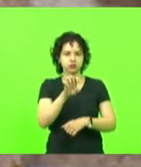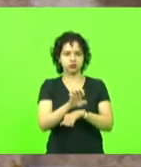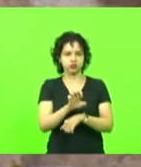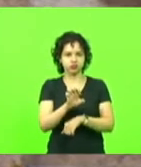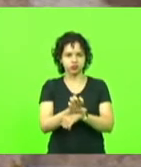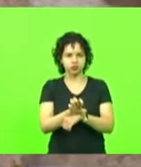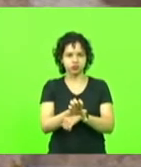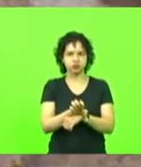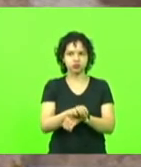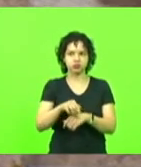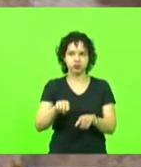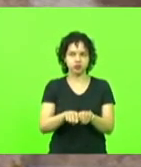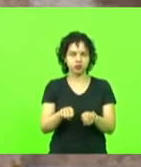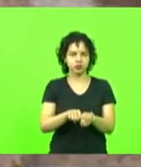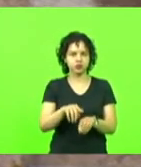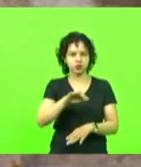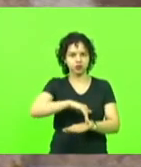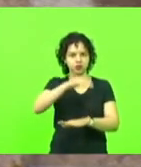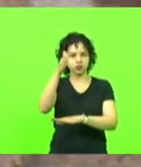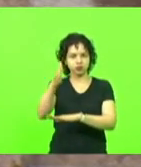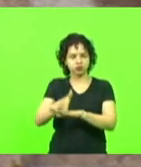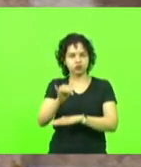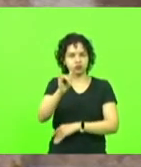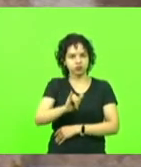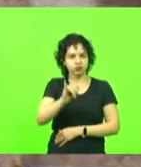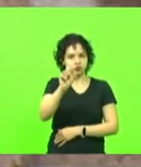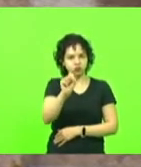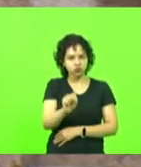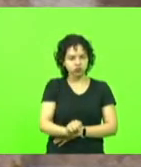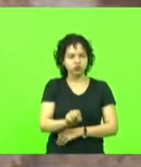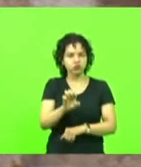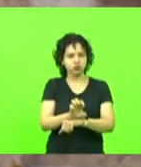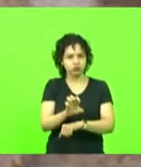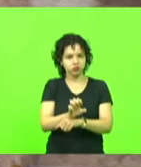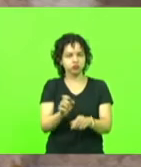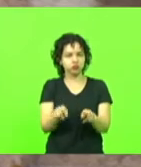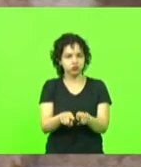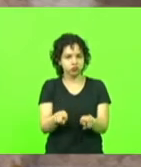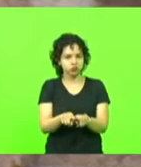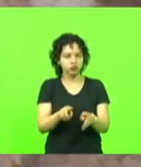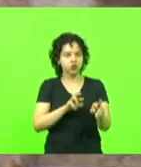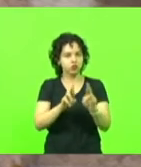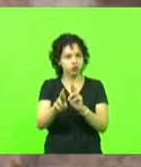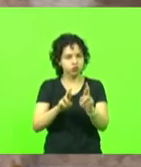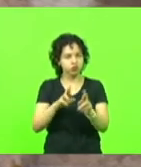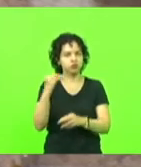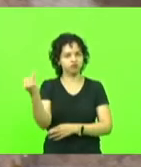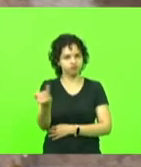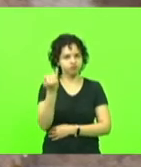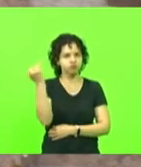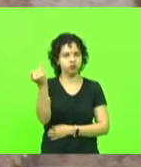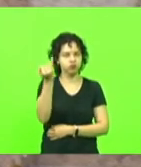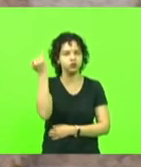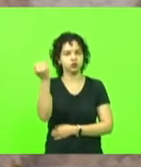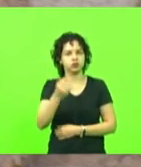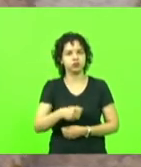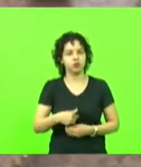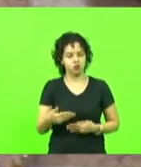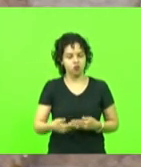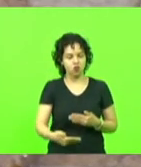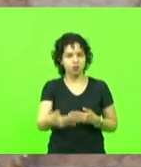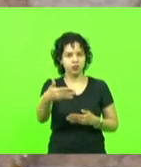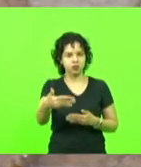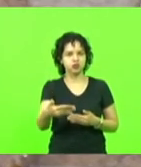o Vale do Itajaí, o sul do Estado, enfim, são rodovias extremamente importantes. Eu vou iniciar